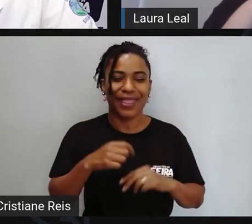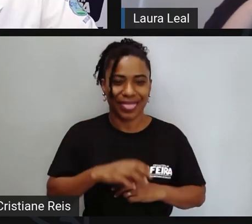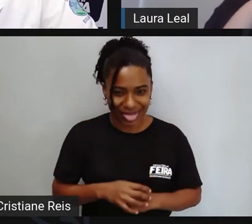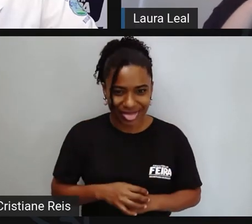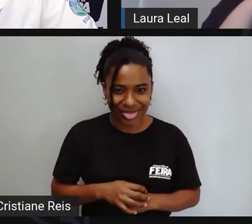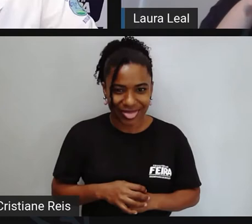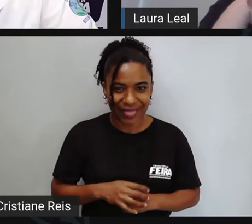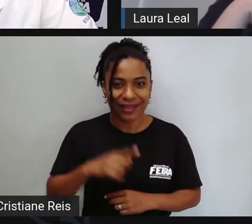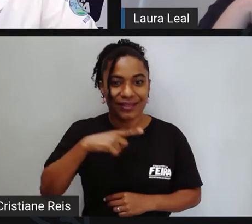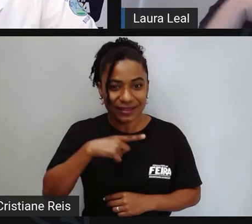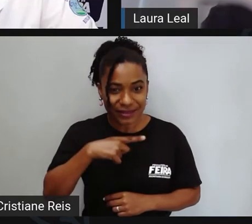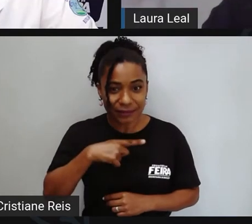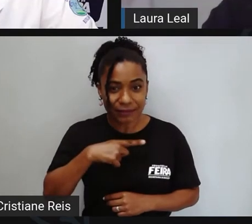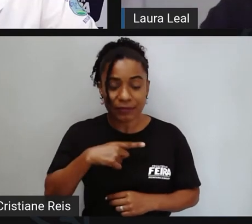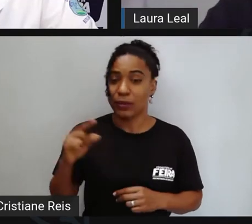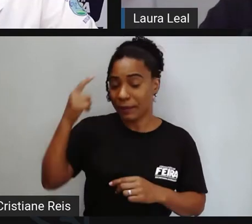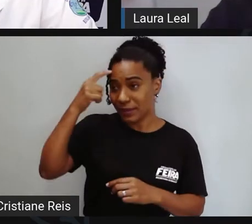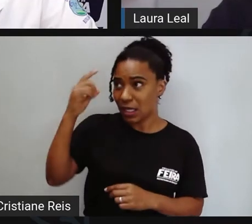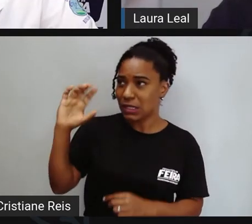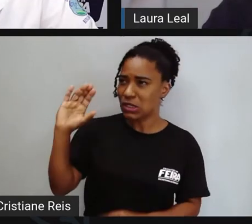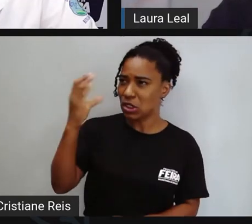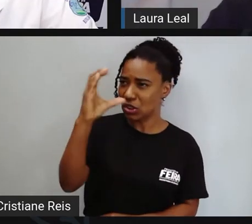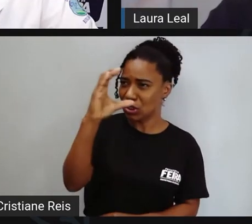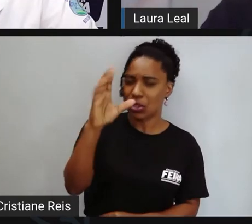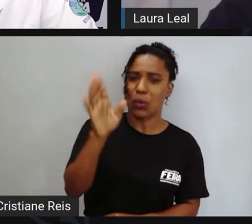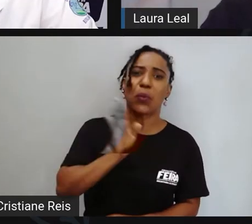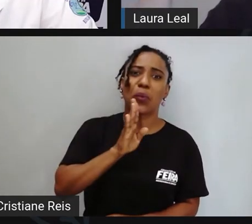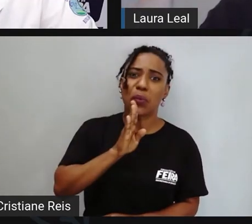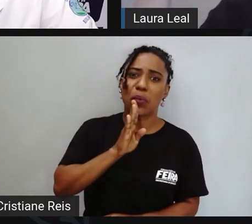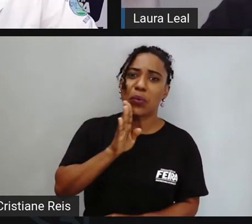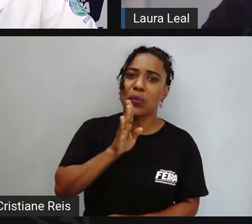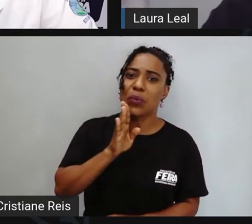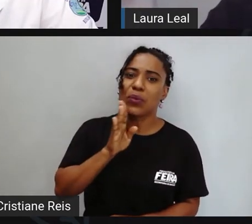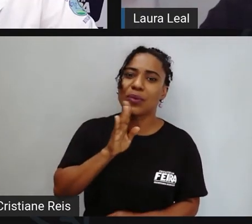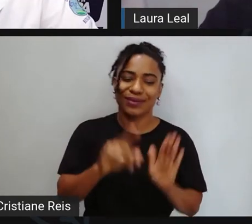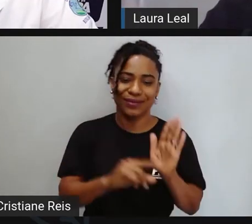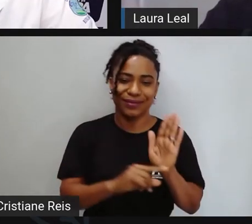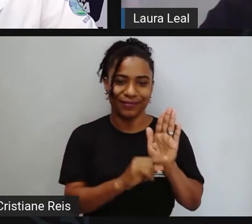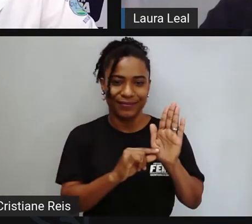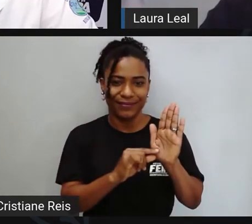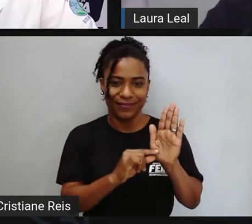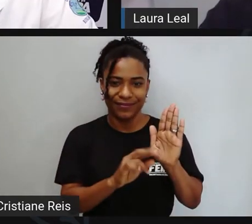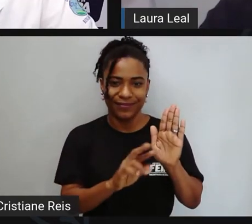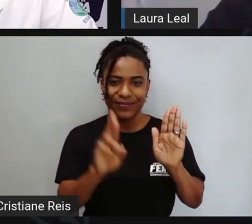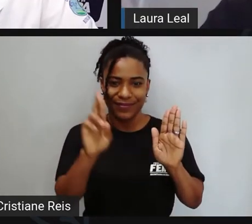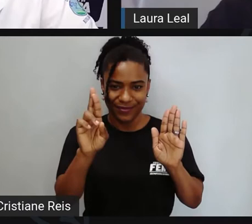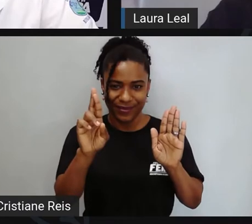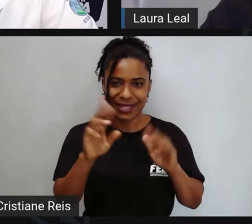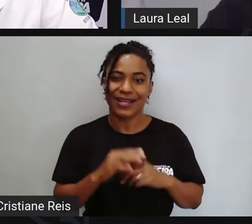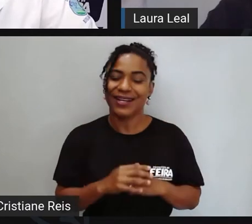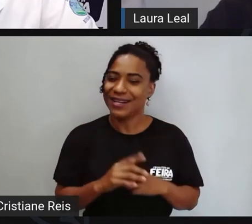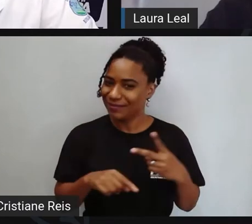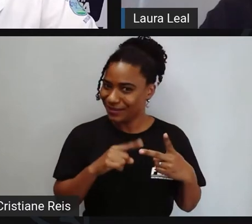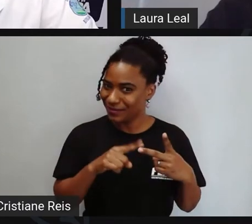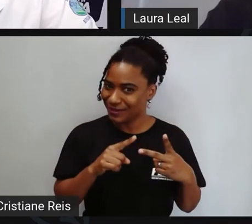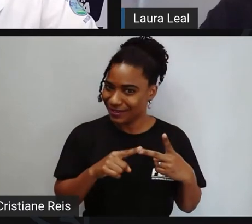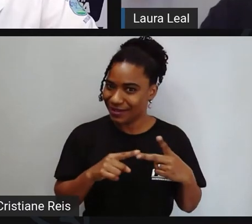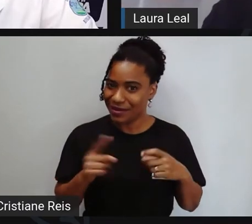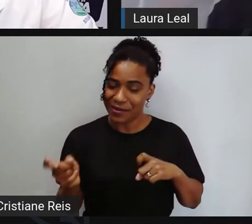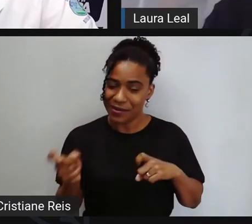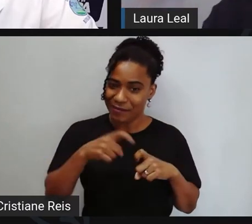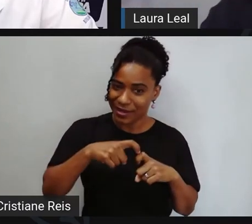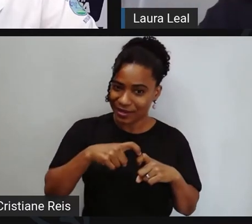ideia de cientista. Mas se eu pedir para vocês pensarem numa ideia de um enfermeiro, médico,